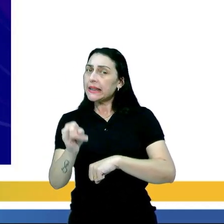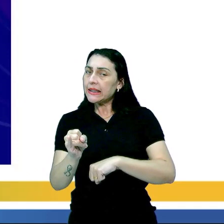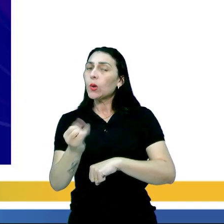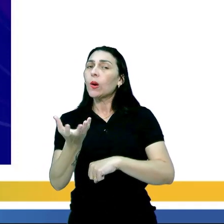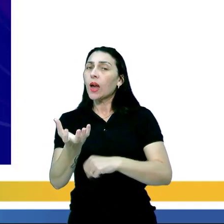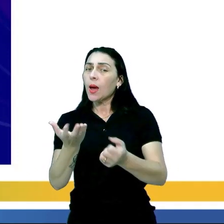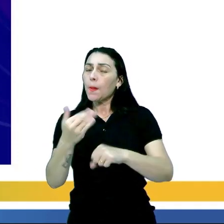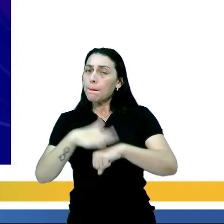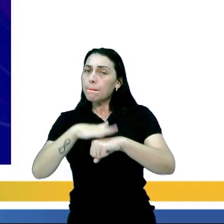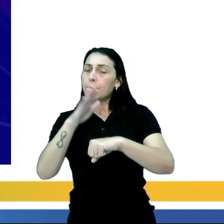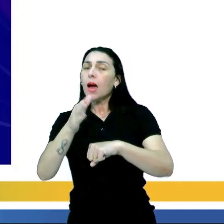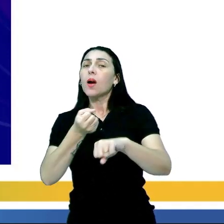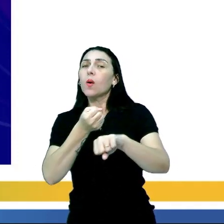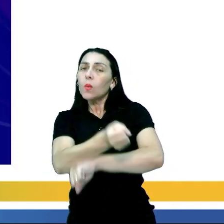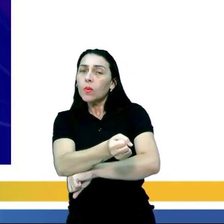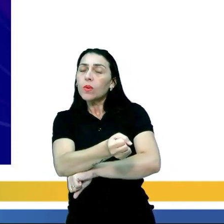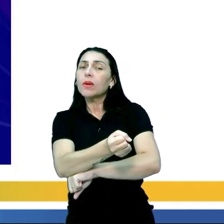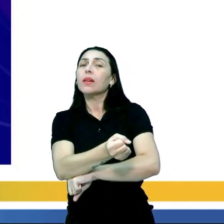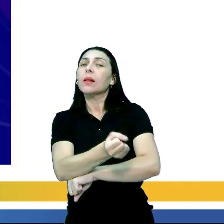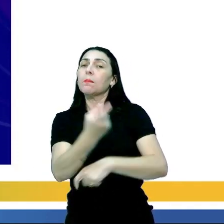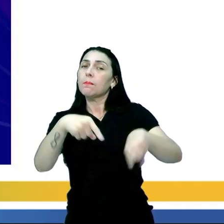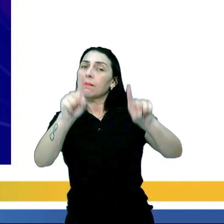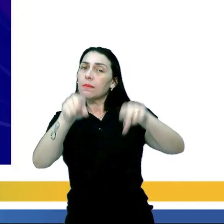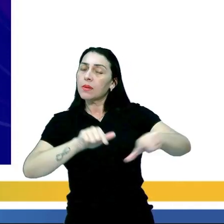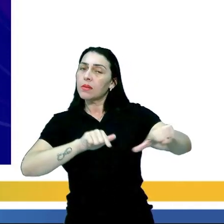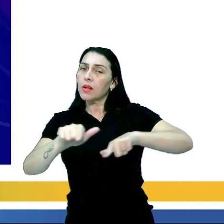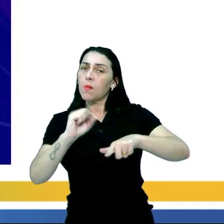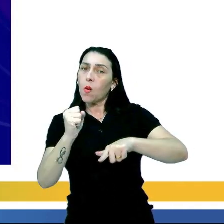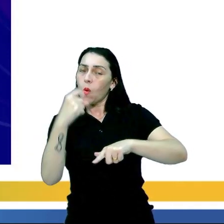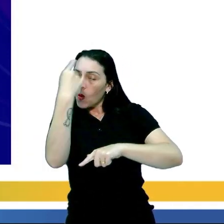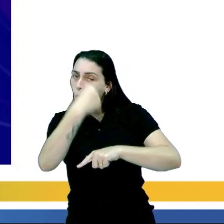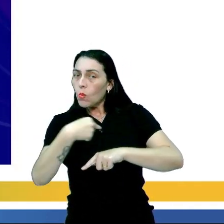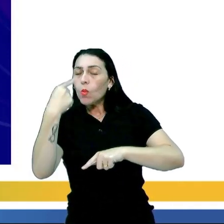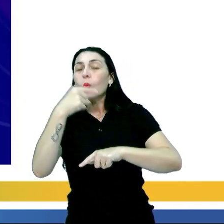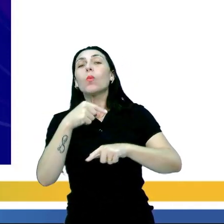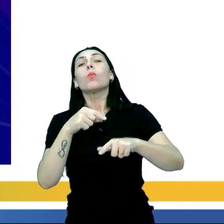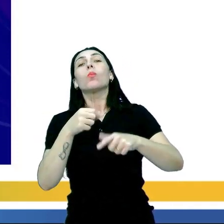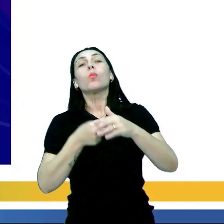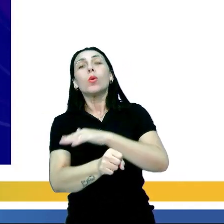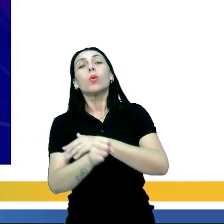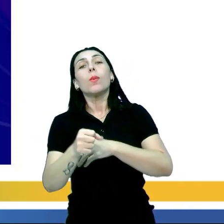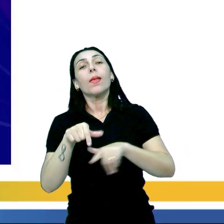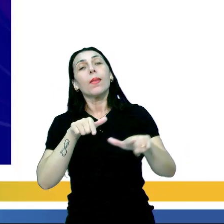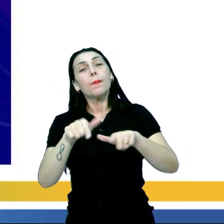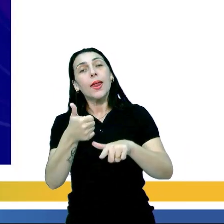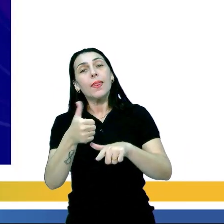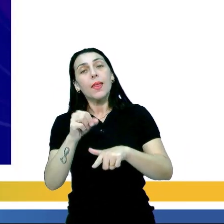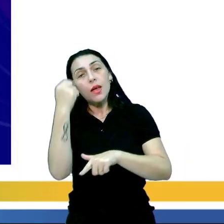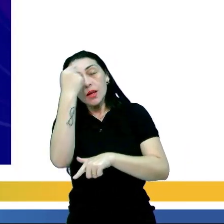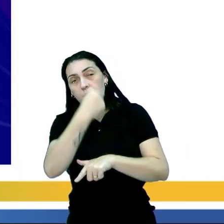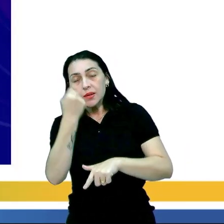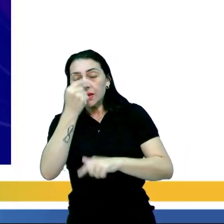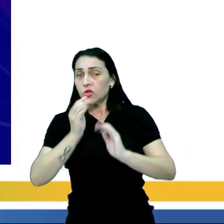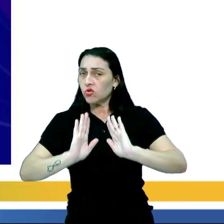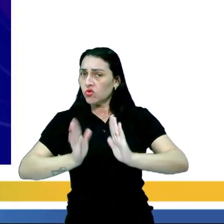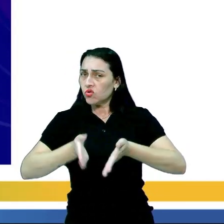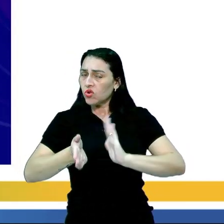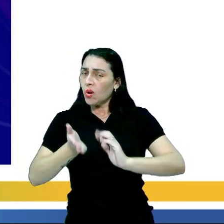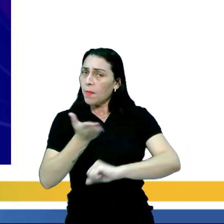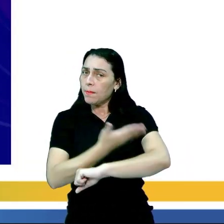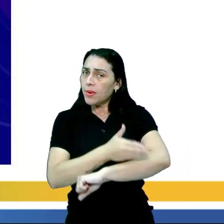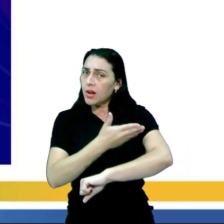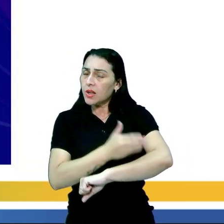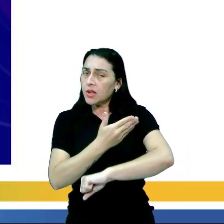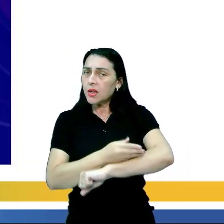ganhar mais, em vez de colocar o operário para trabalhar 8 horas, eu coloco para trabalhar 10. Já quando eu estou